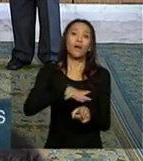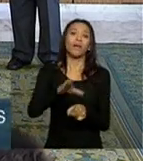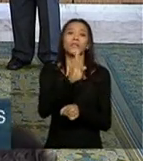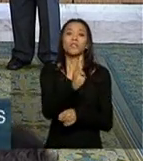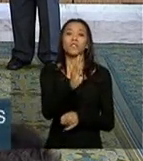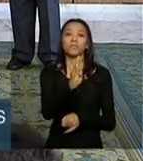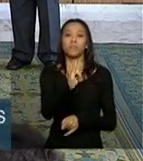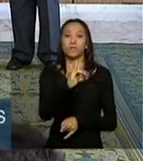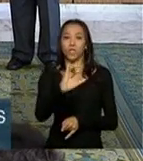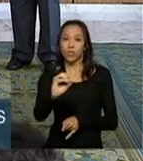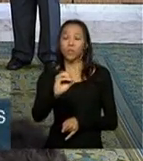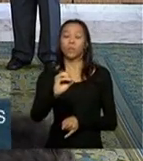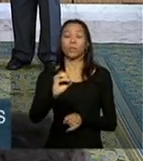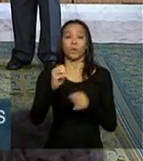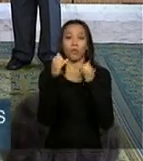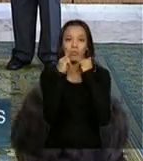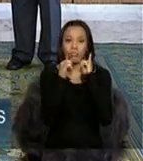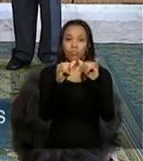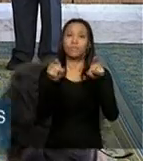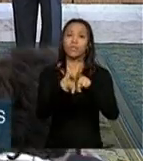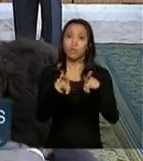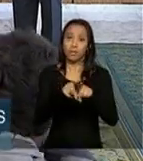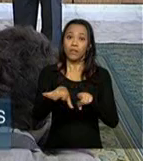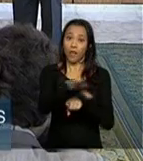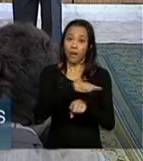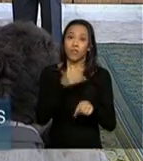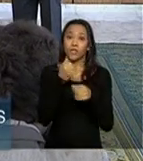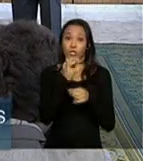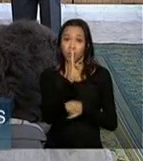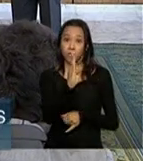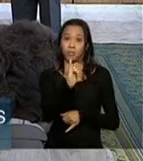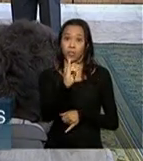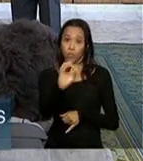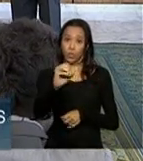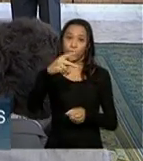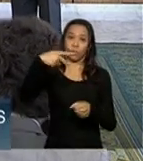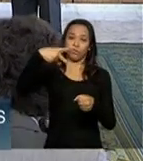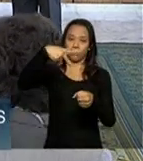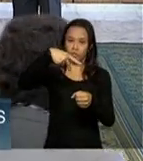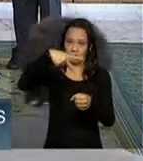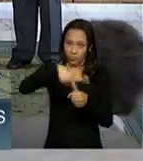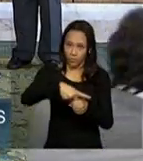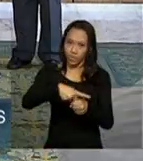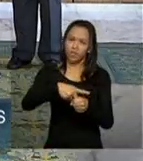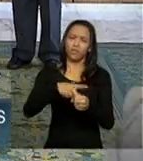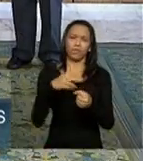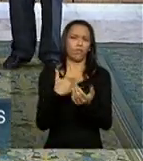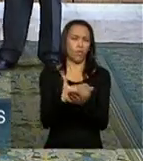incluindo biocombustíveis. Esse memorando está em vigor desde 2009.